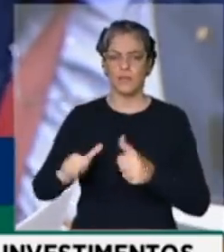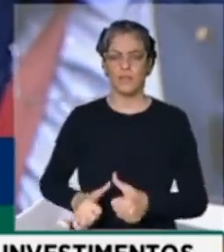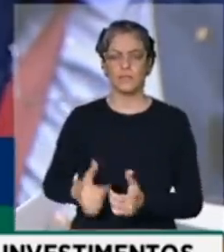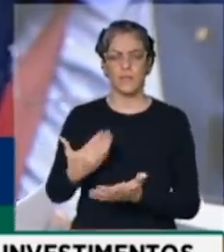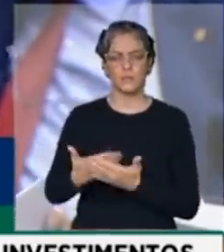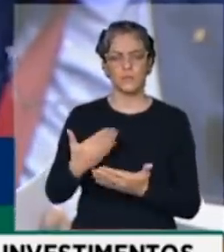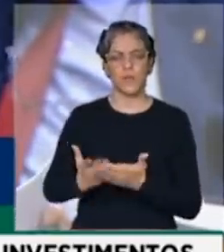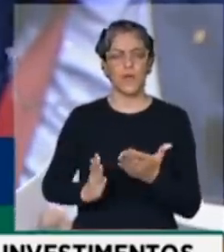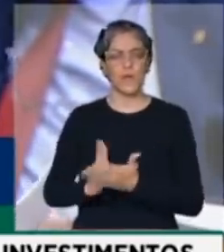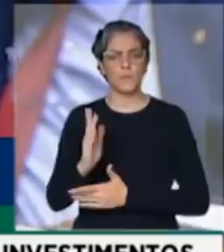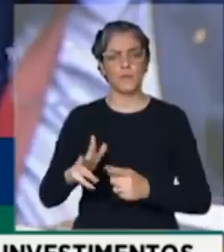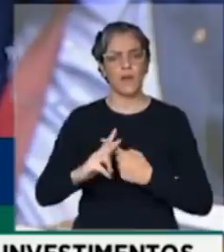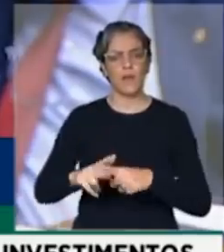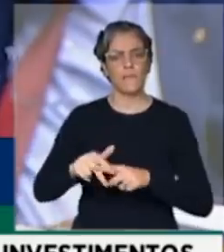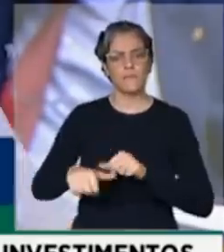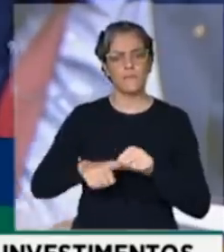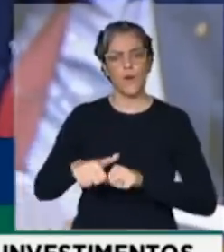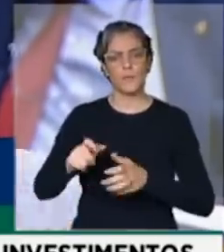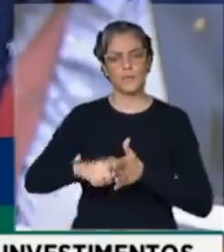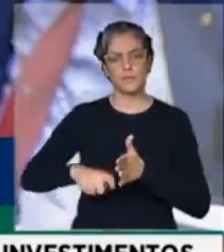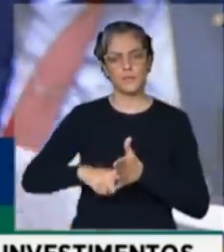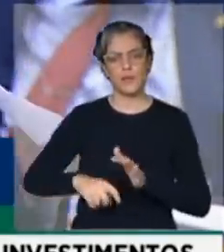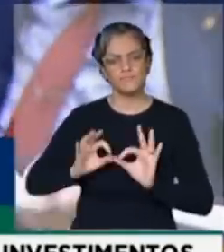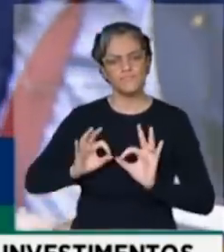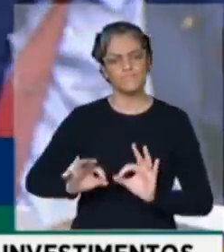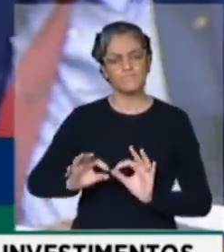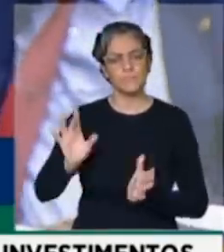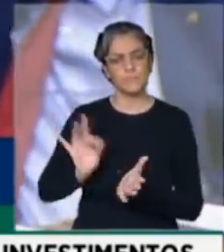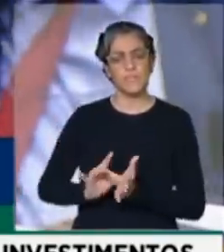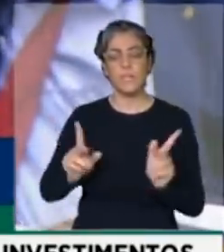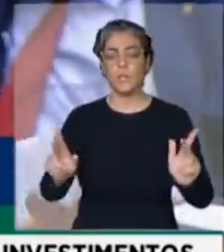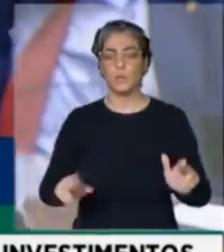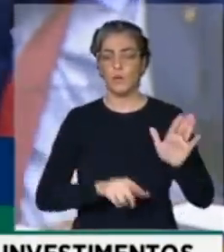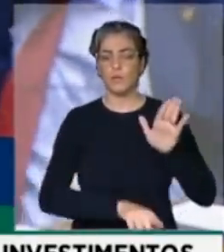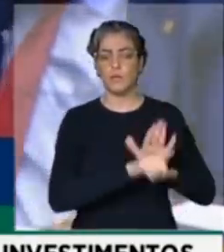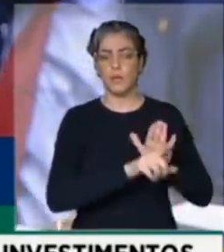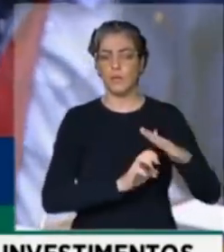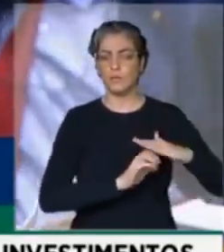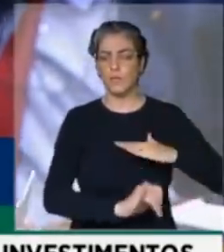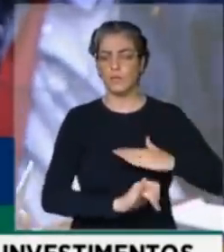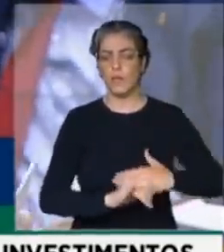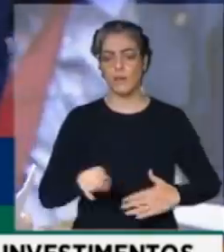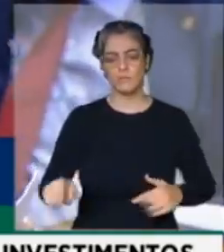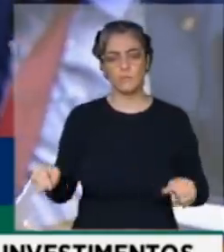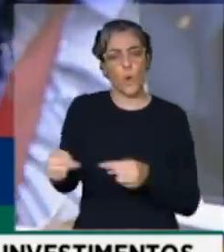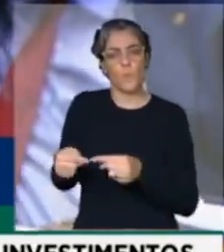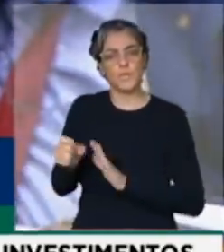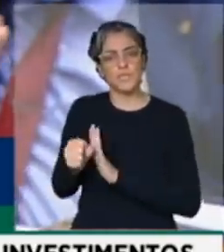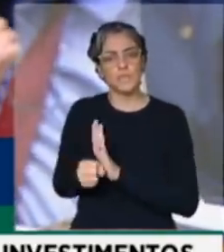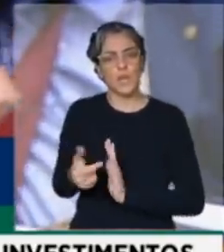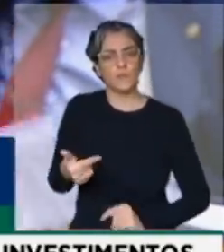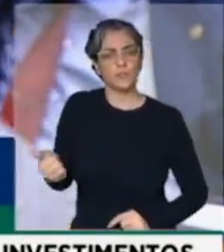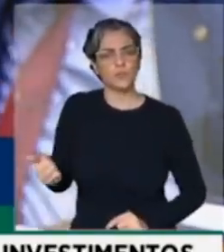aprove reforma tributária e que seja uma reforma tributária como o marco das startups ligada ao século XXI, que não